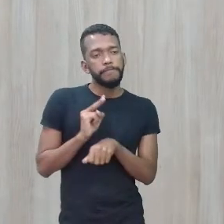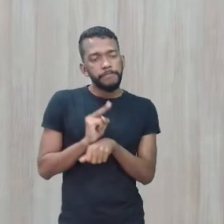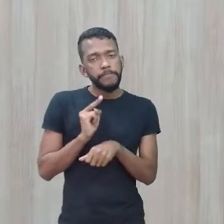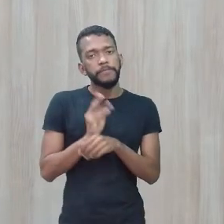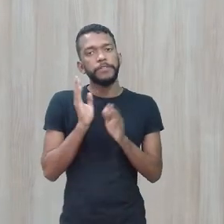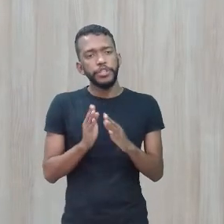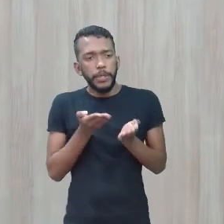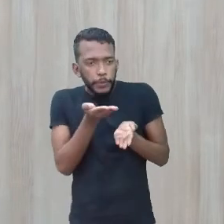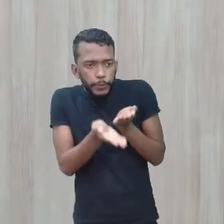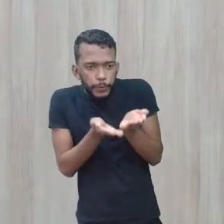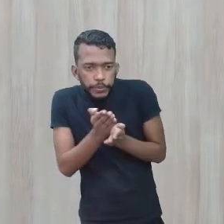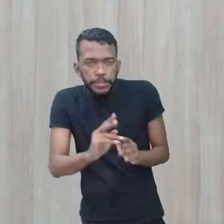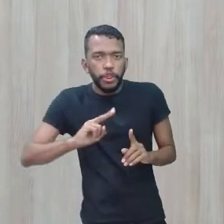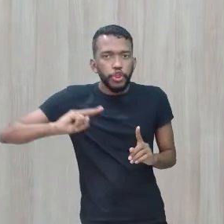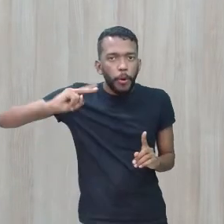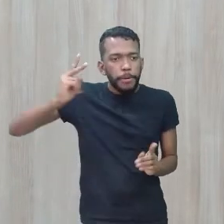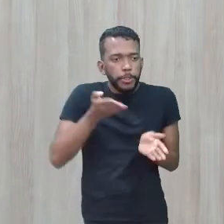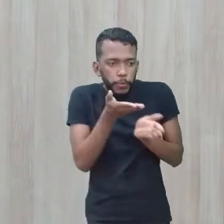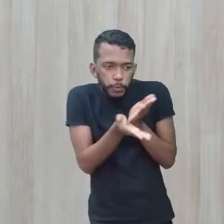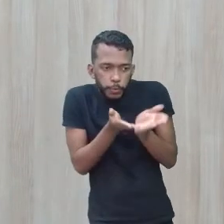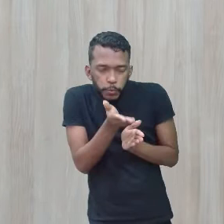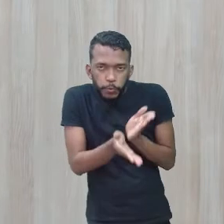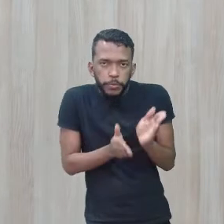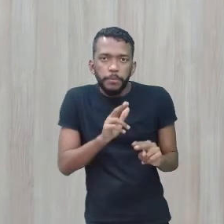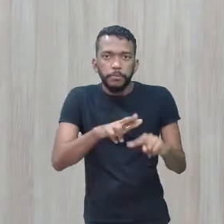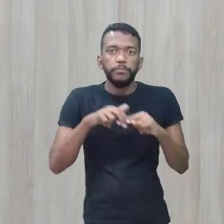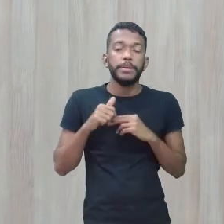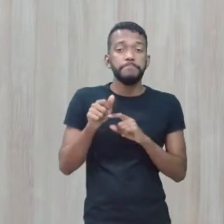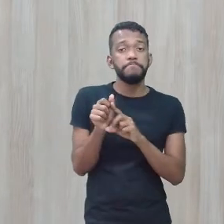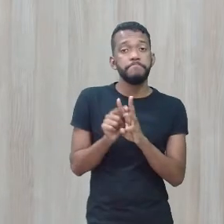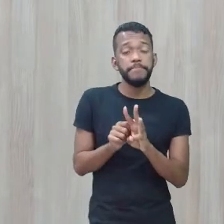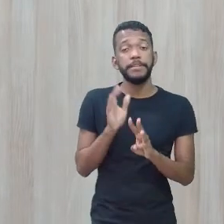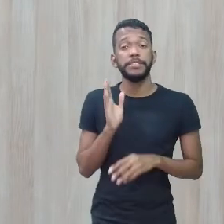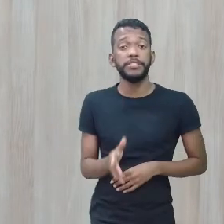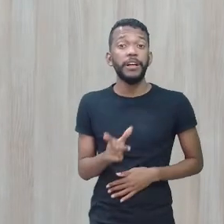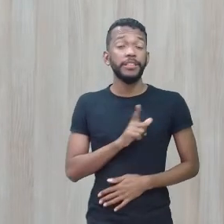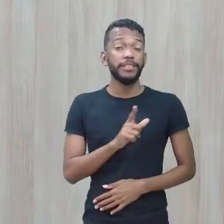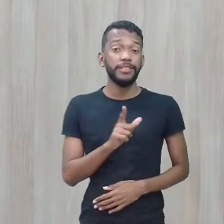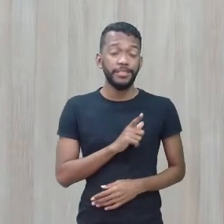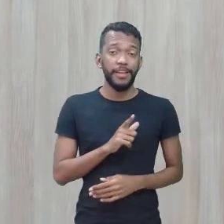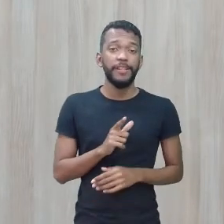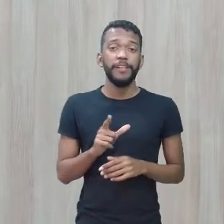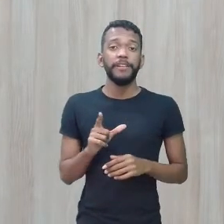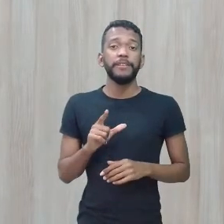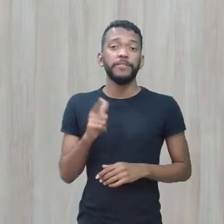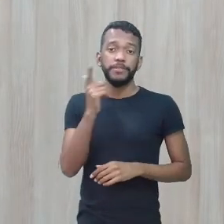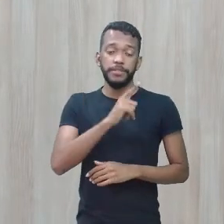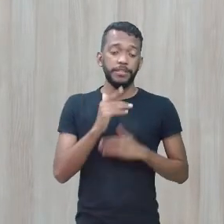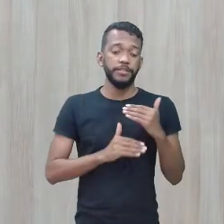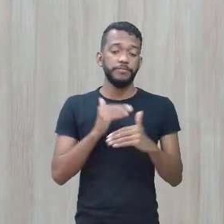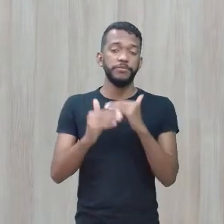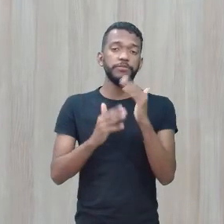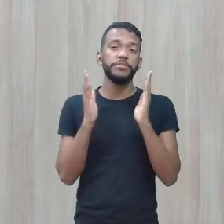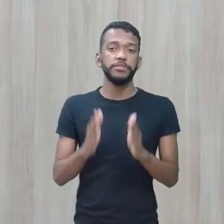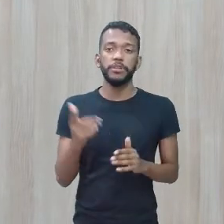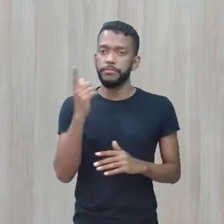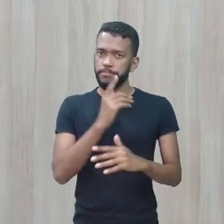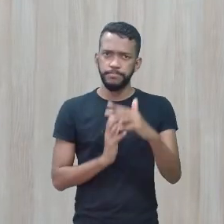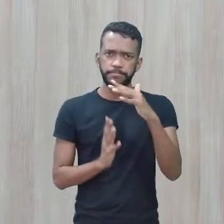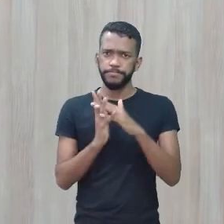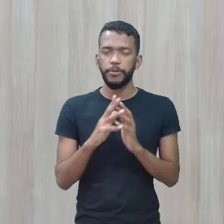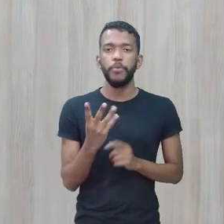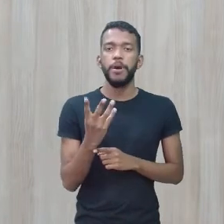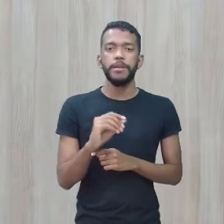muitos cuidados nesses primeiros 3 meses para que o bebê possa se desenvolver e chegar a atingir as